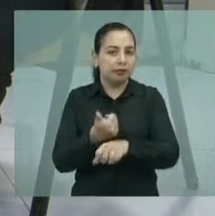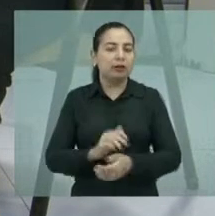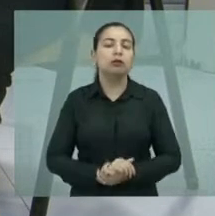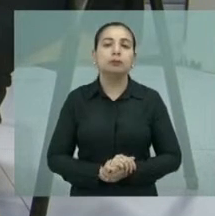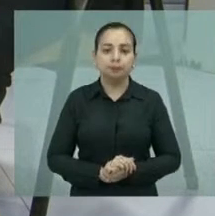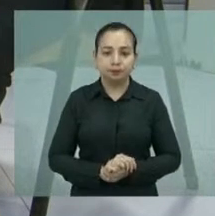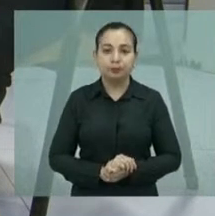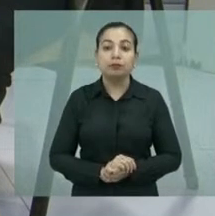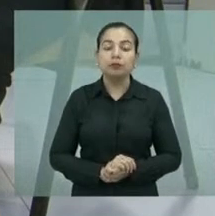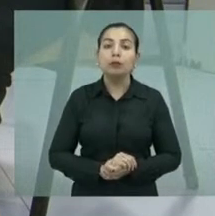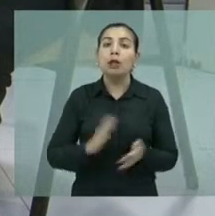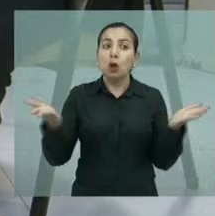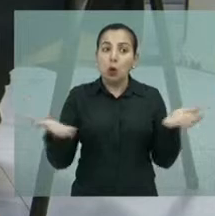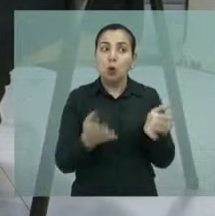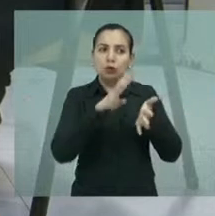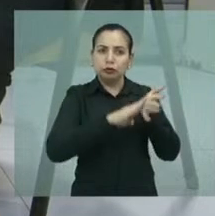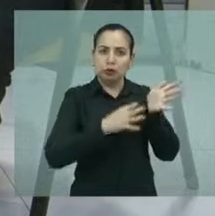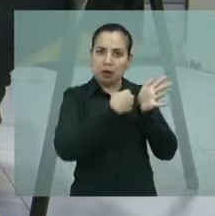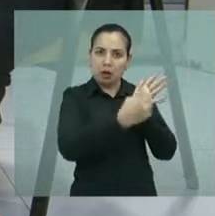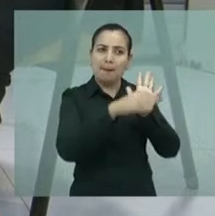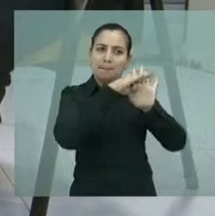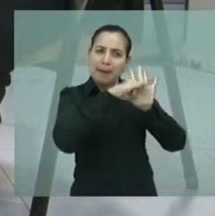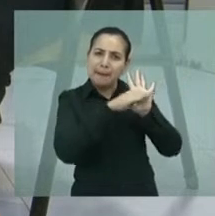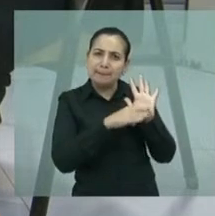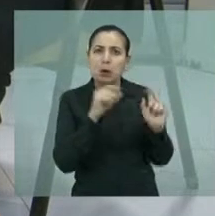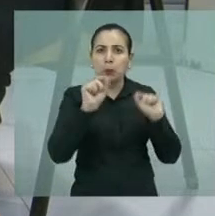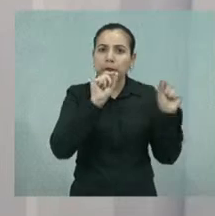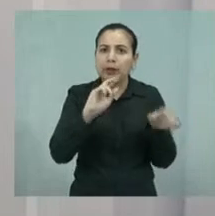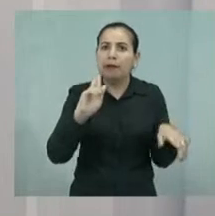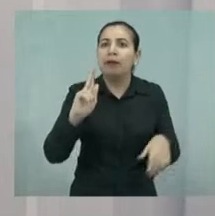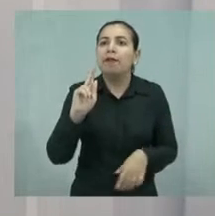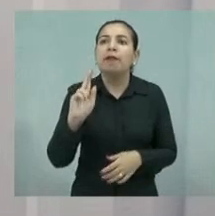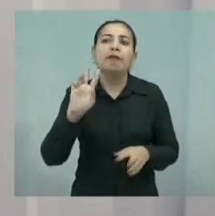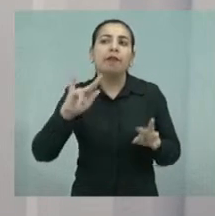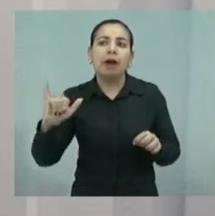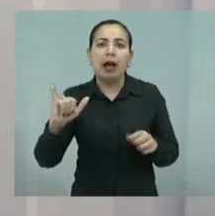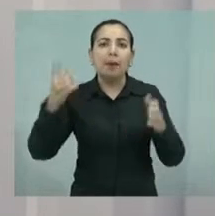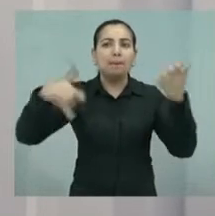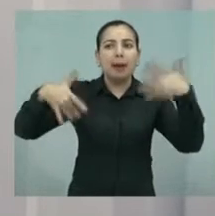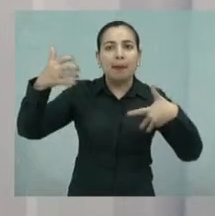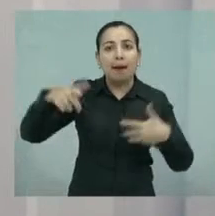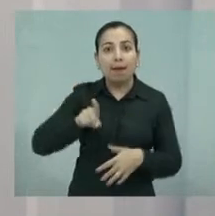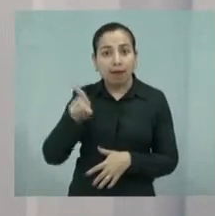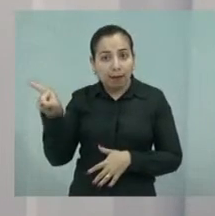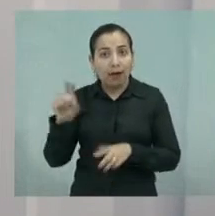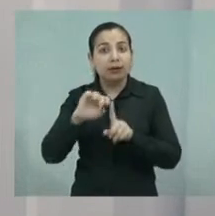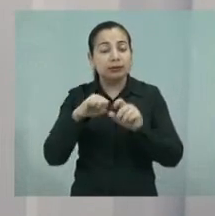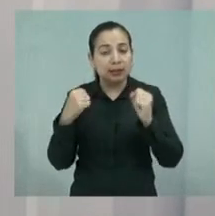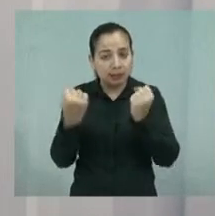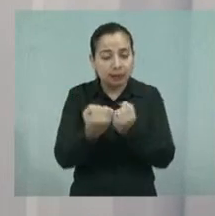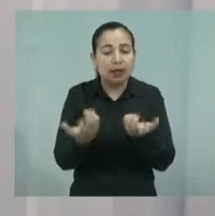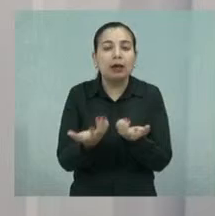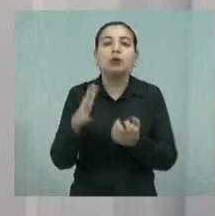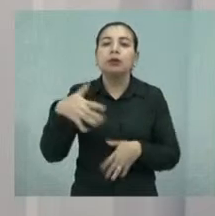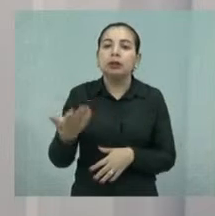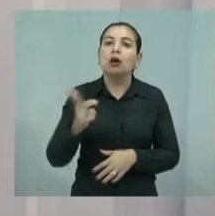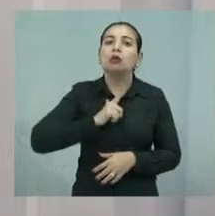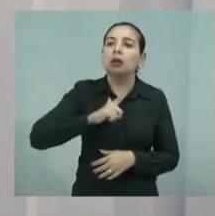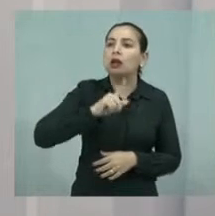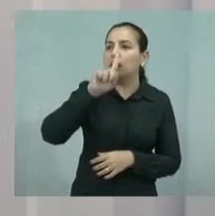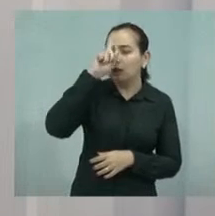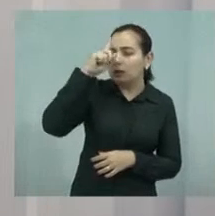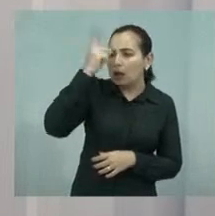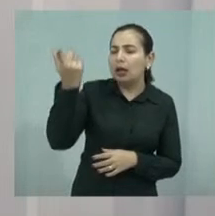grade do evento desse ano para também trazer essa discussão, trazer essas ideias, esses mecanismos